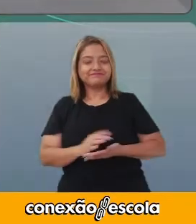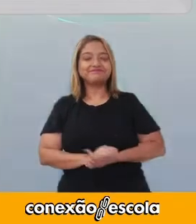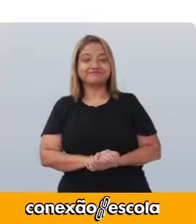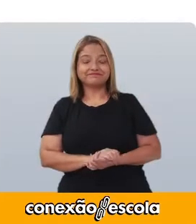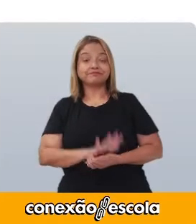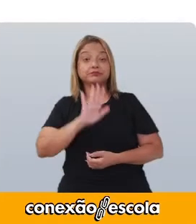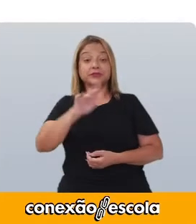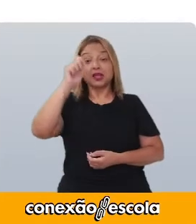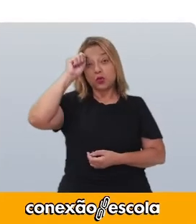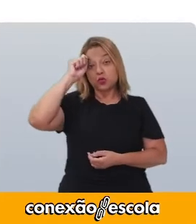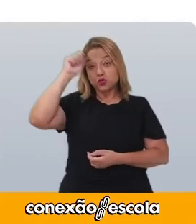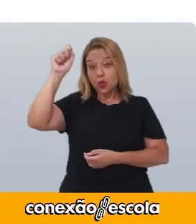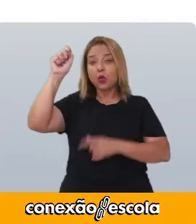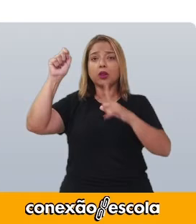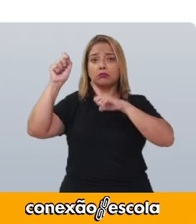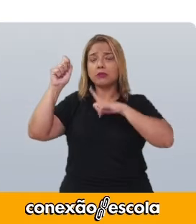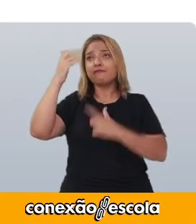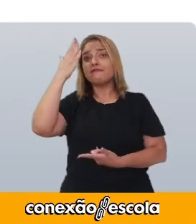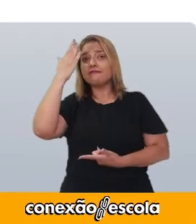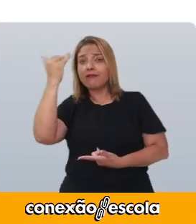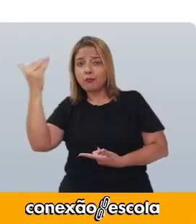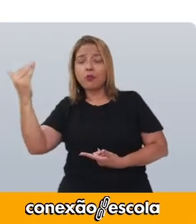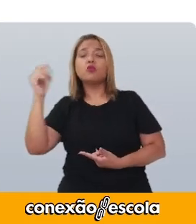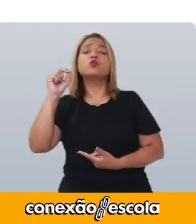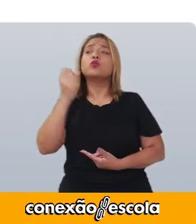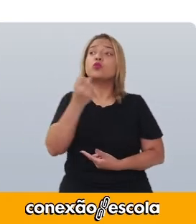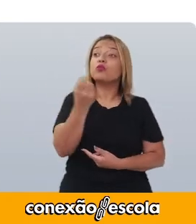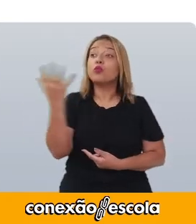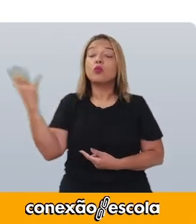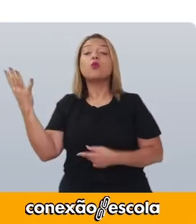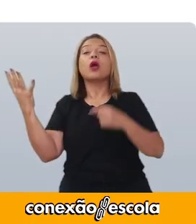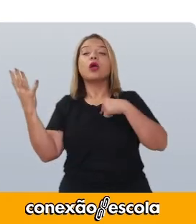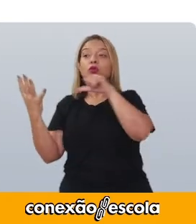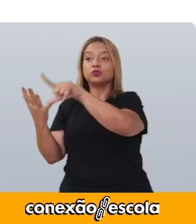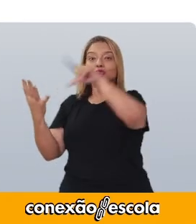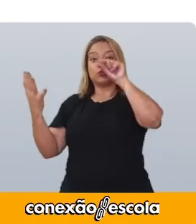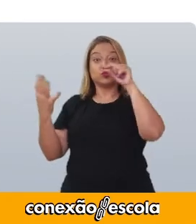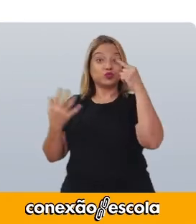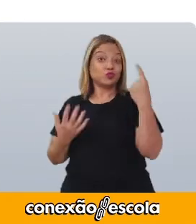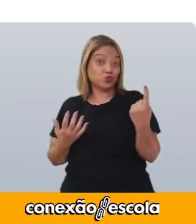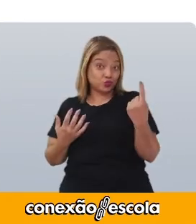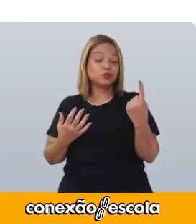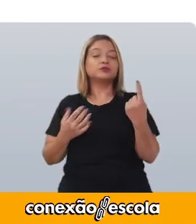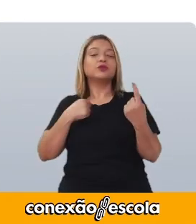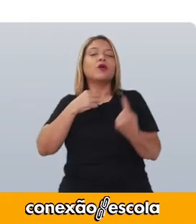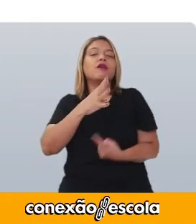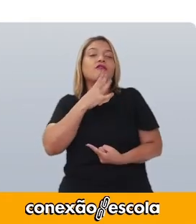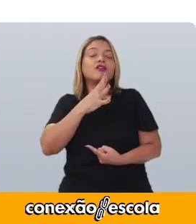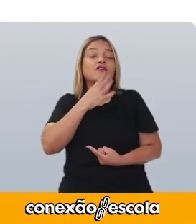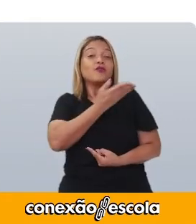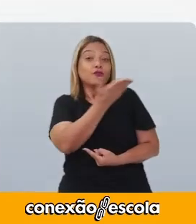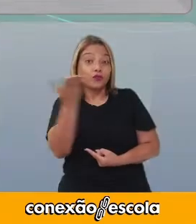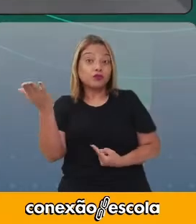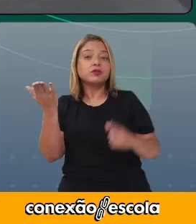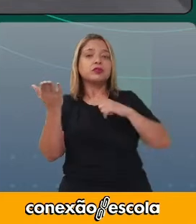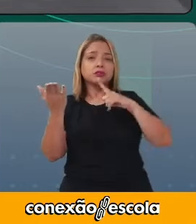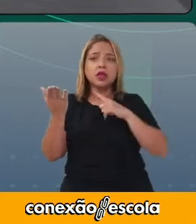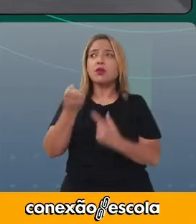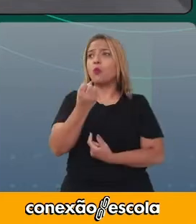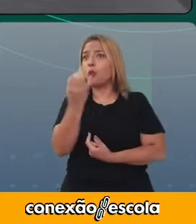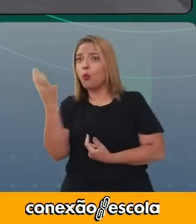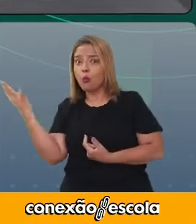Dentre os autores clássicos, nós vamos destacar alguns. Eu quero que vocês conheçam alguns